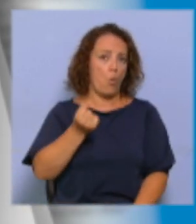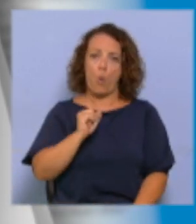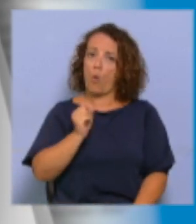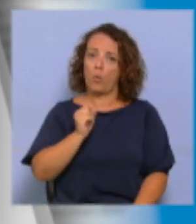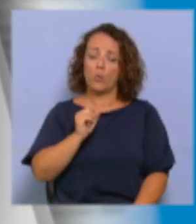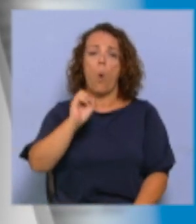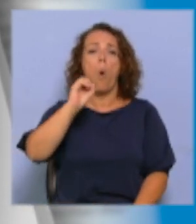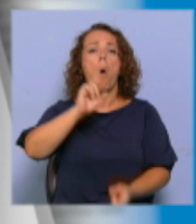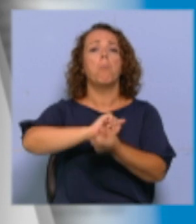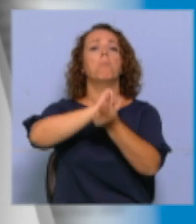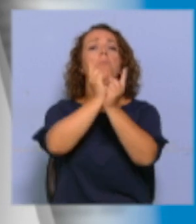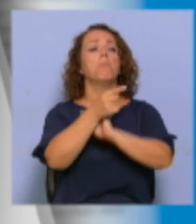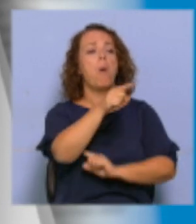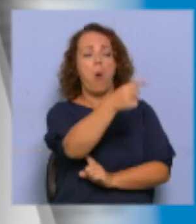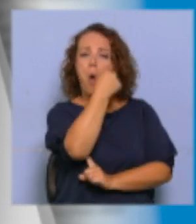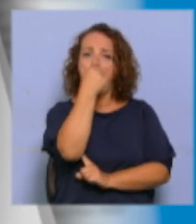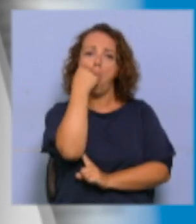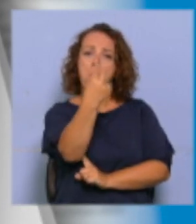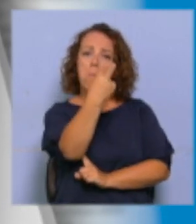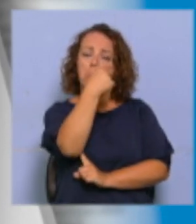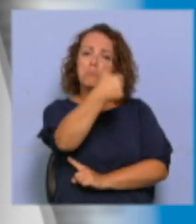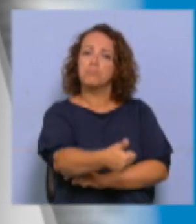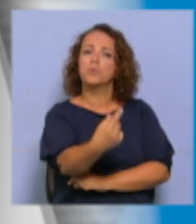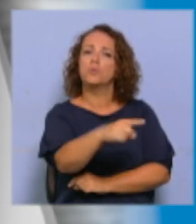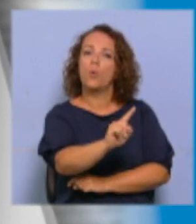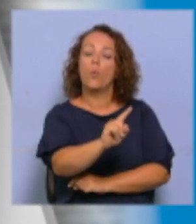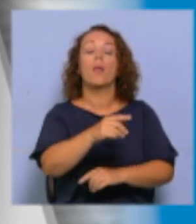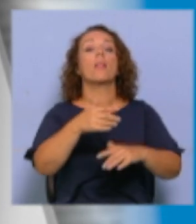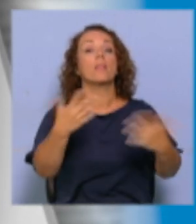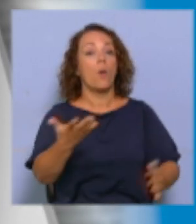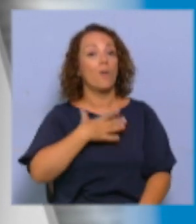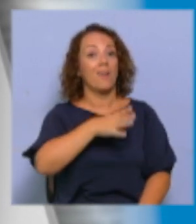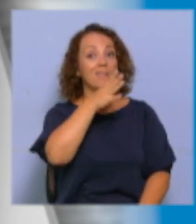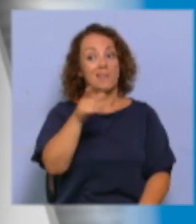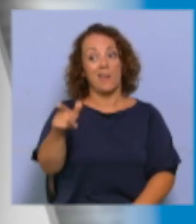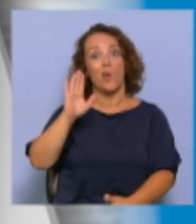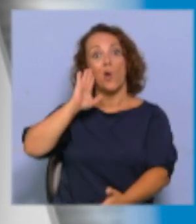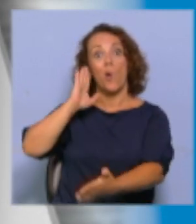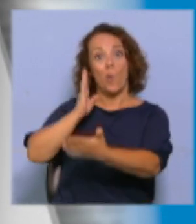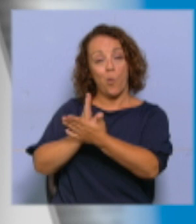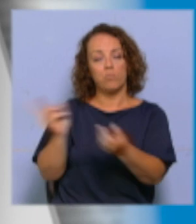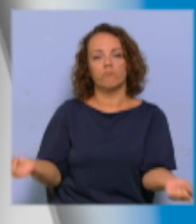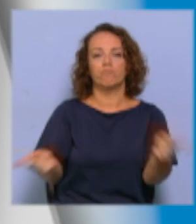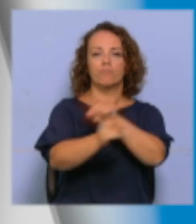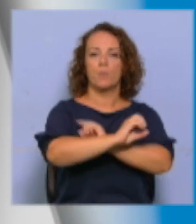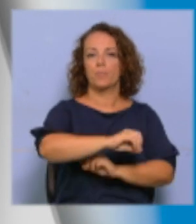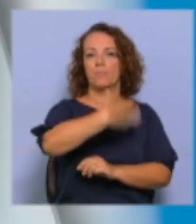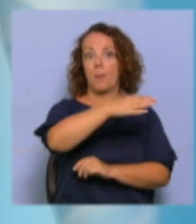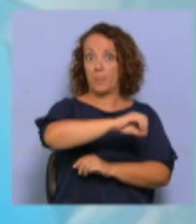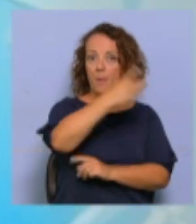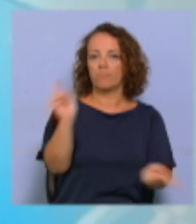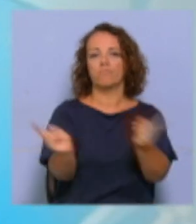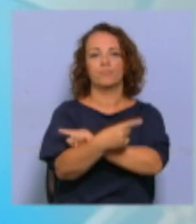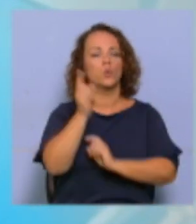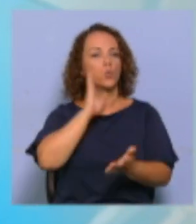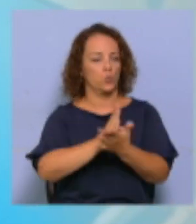bom? Assim, os últimos serão os primeiros, e os primeiros serão os últimos.